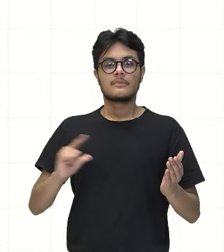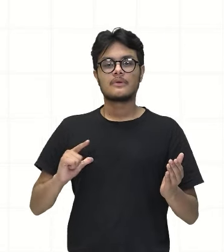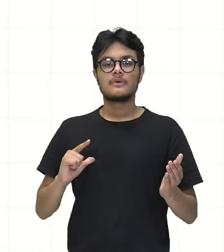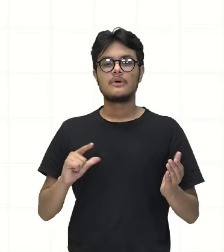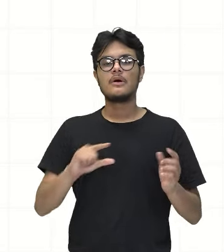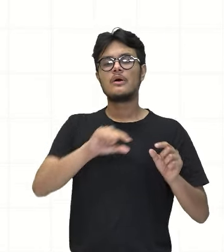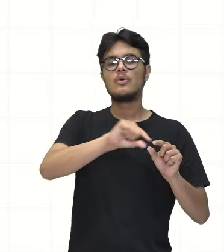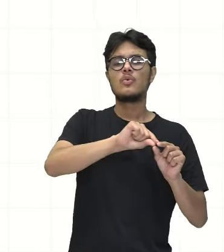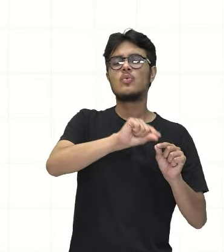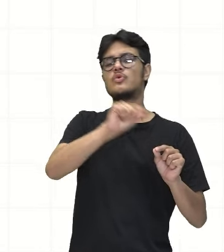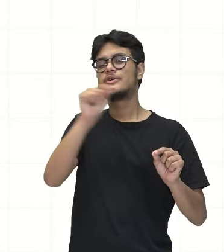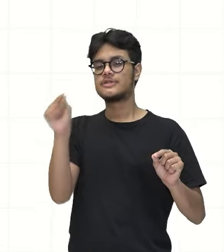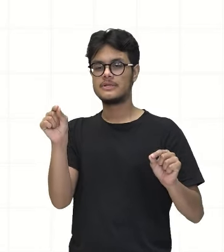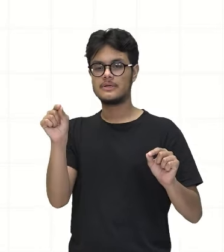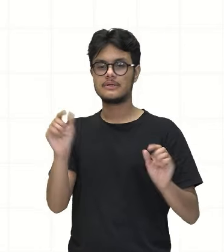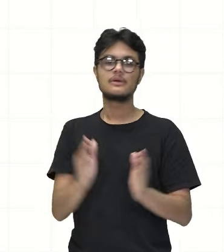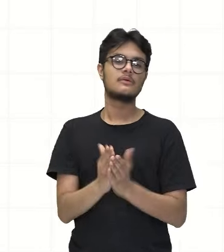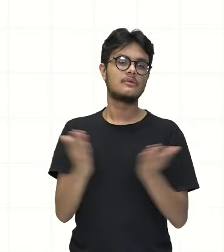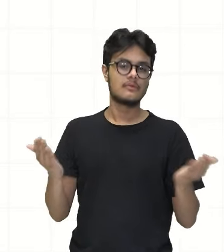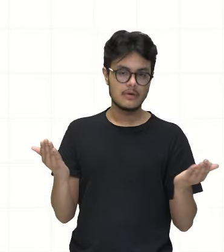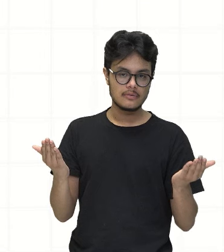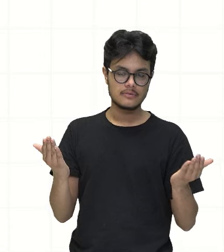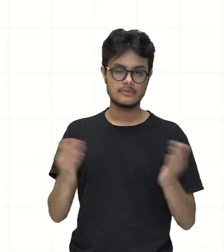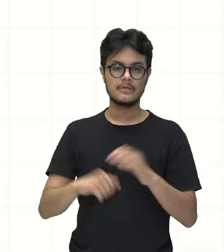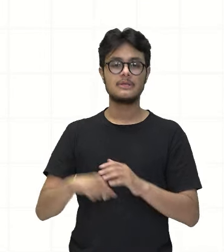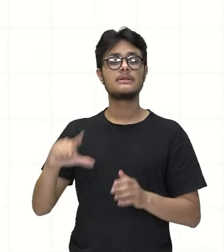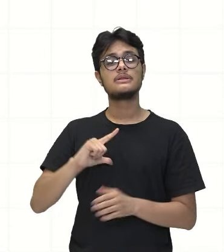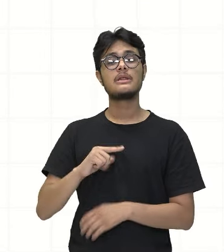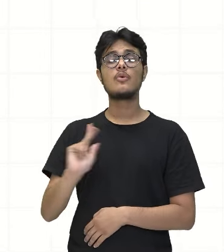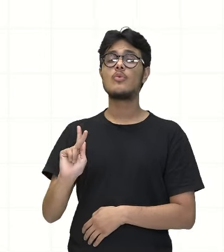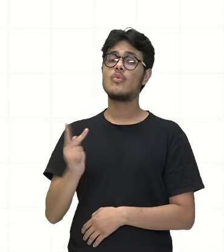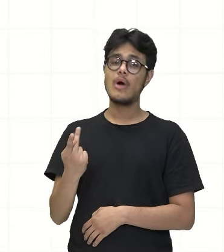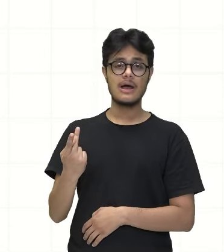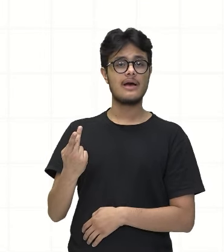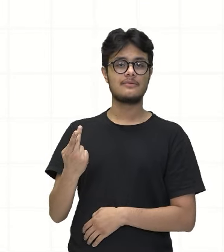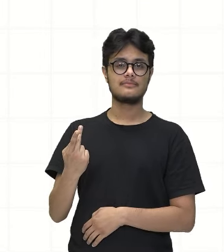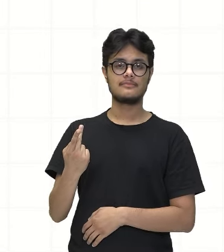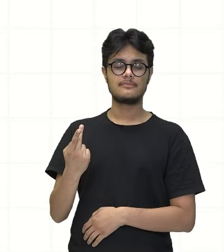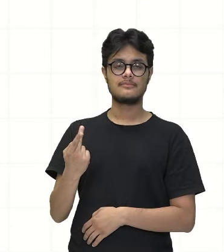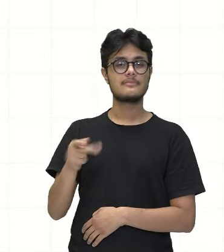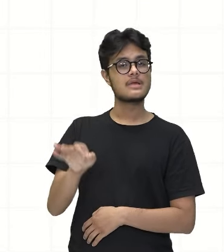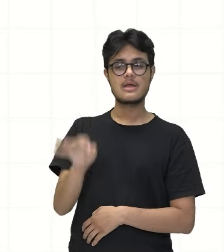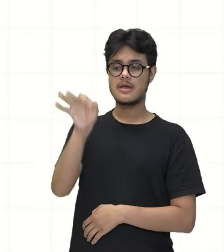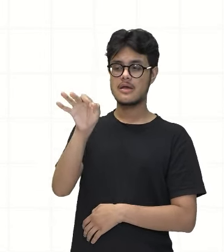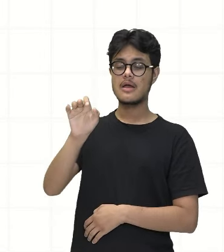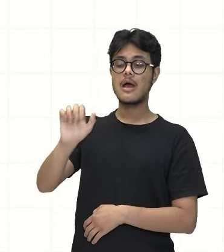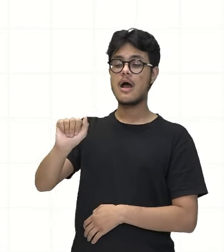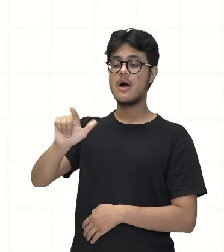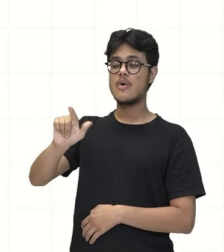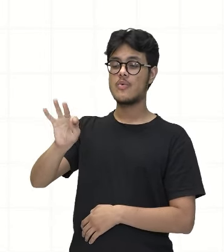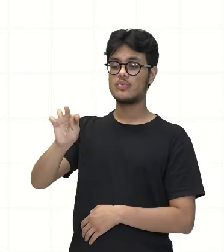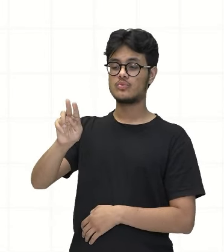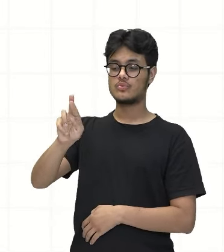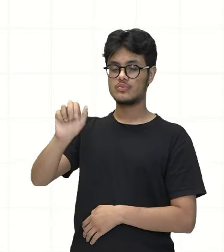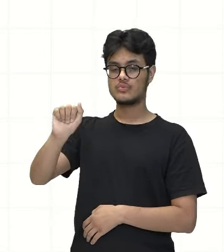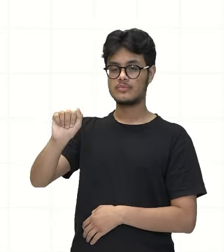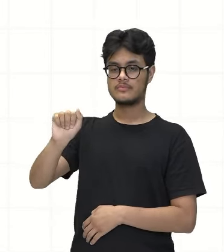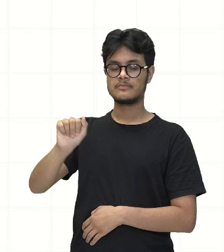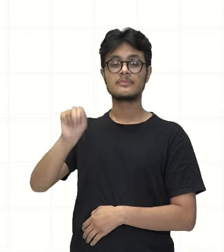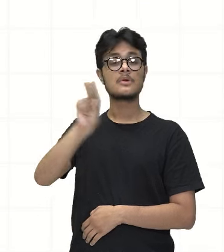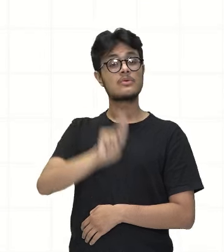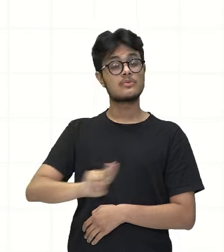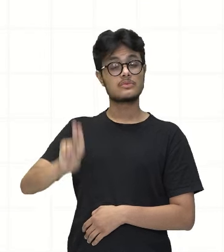aqui. Essa estrada é justamente a altura do triângulo retângulo. Então, a gente vai